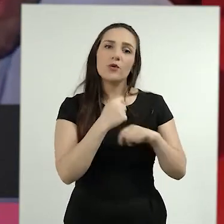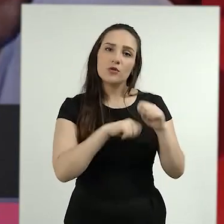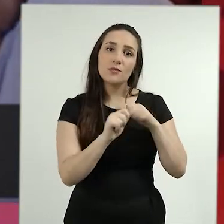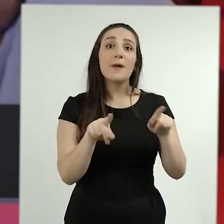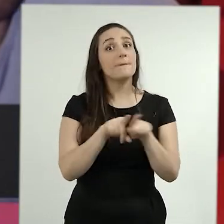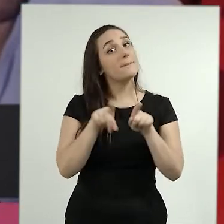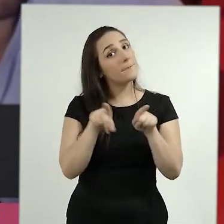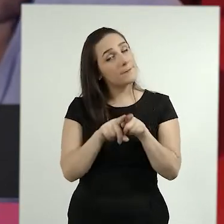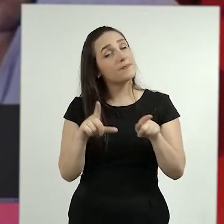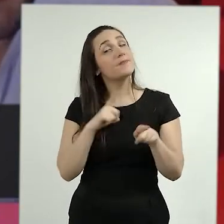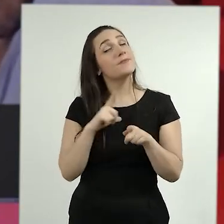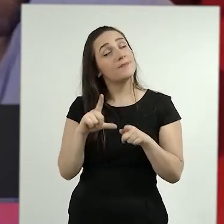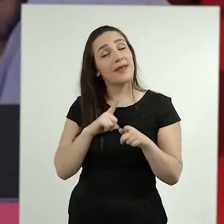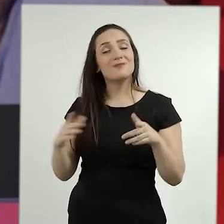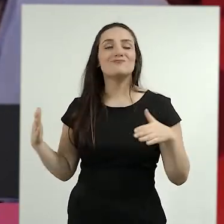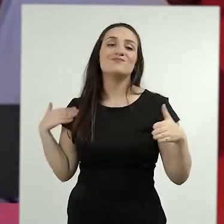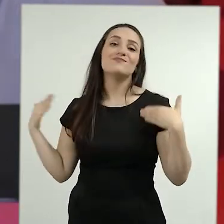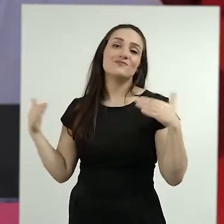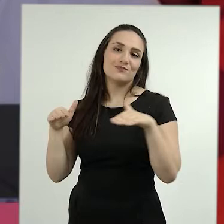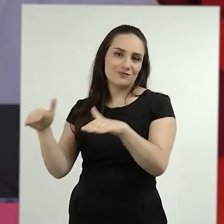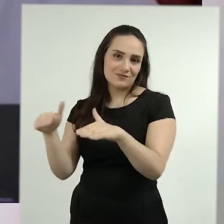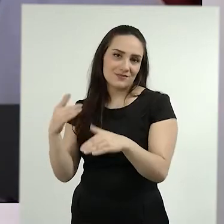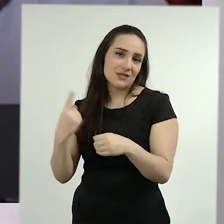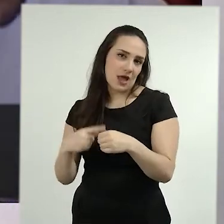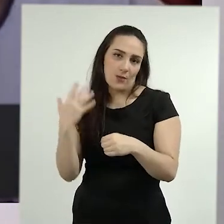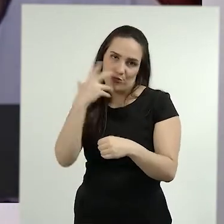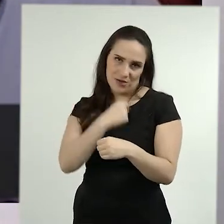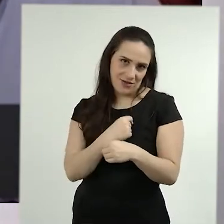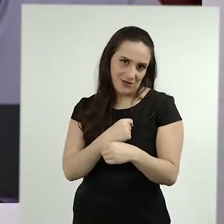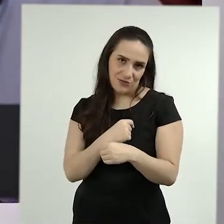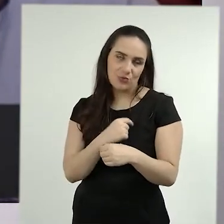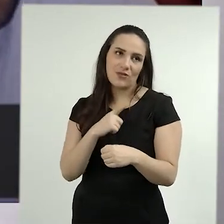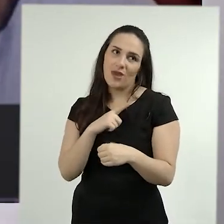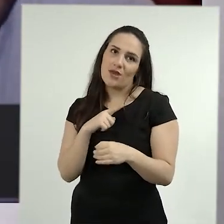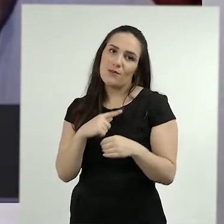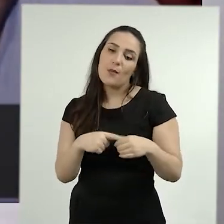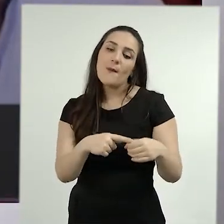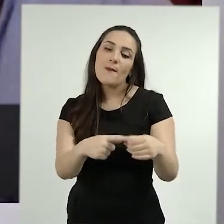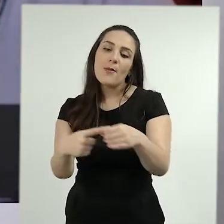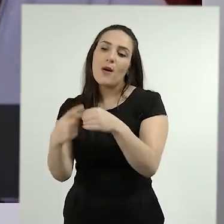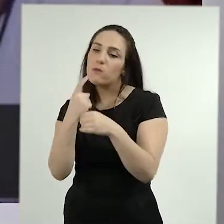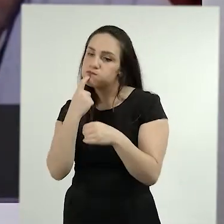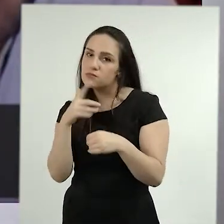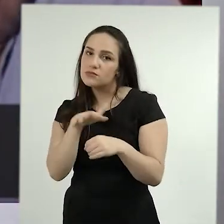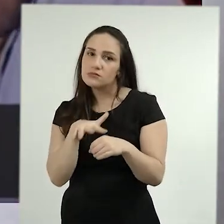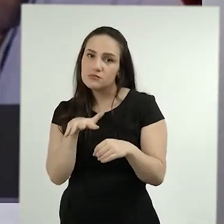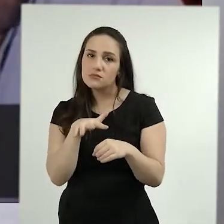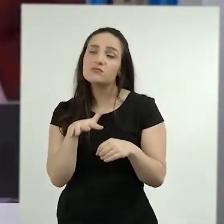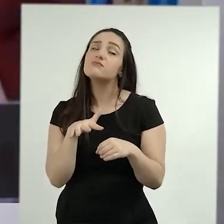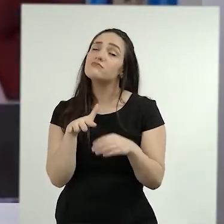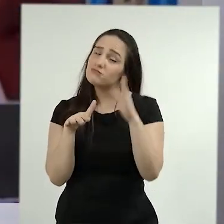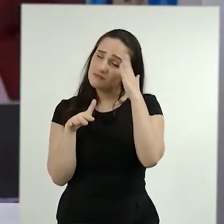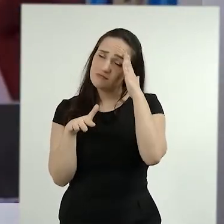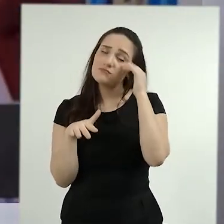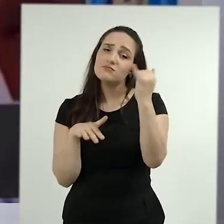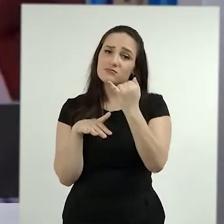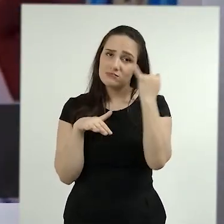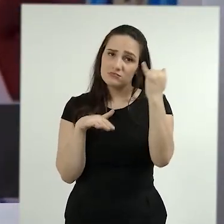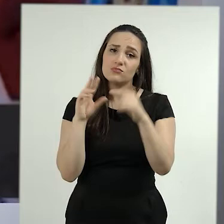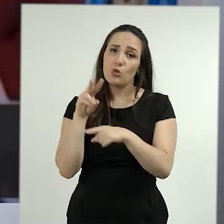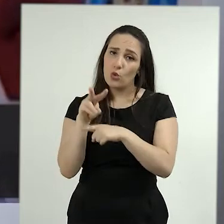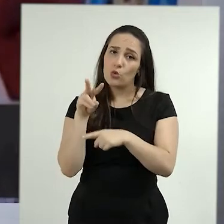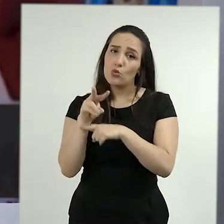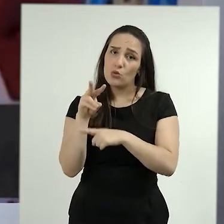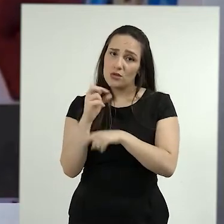turismo, que é uma das principais fontes de economia, então a gente tem Bonito aí como exemplo, e outras áreas aqui da região também que sabem da importância